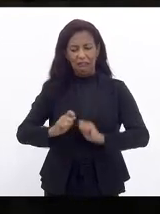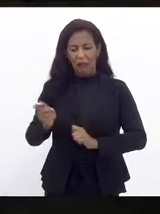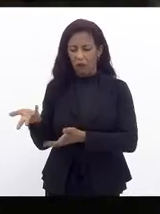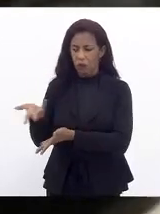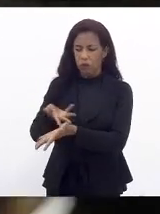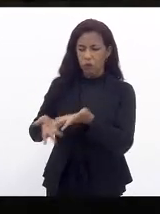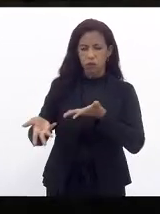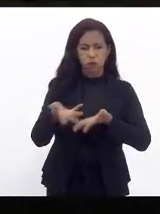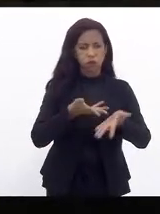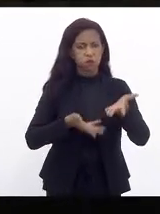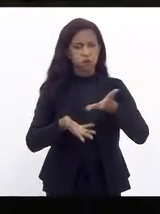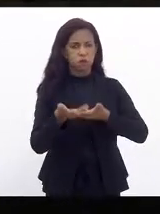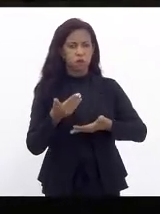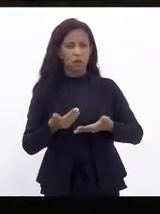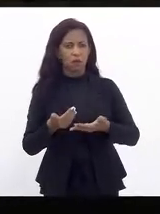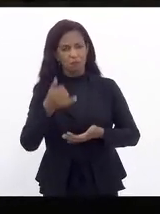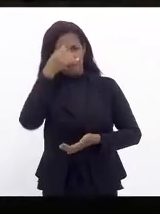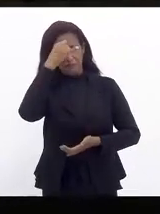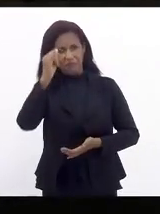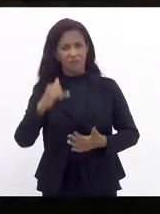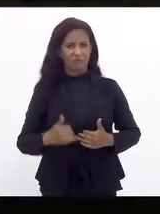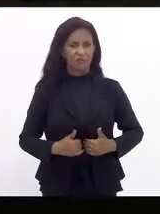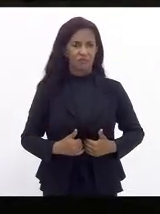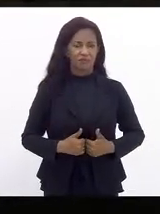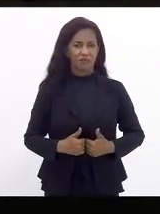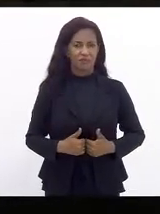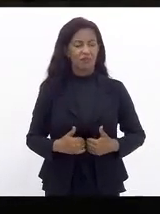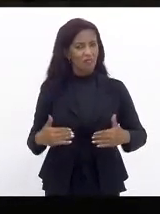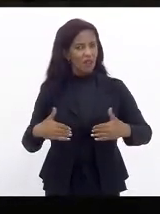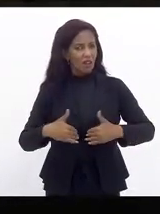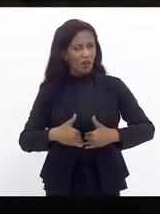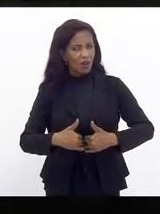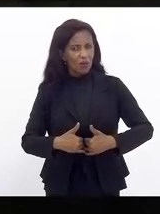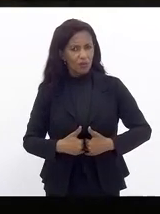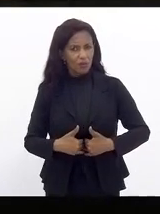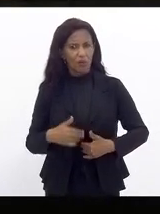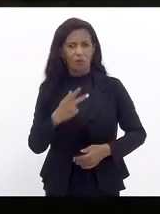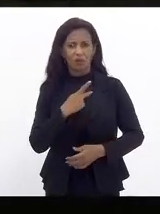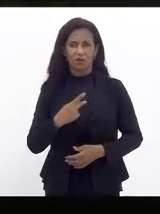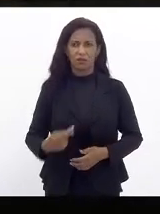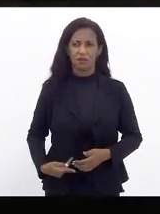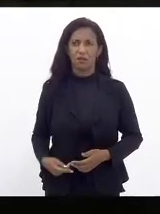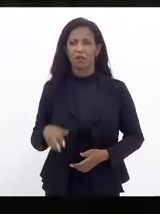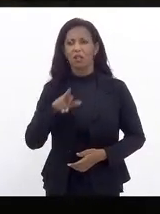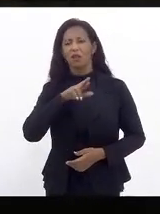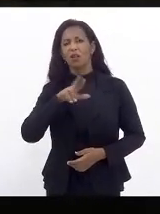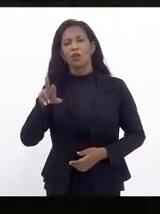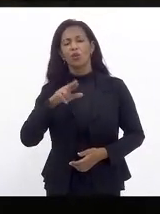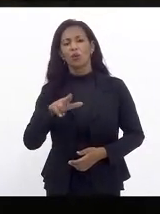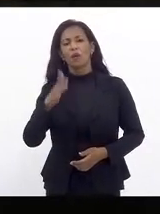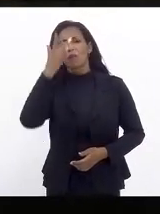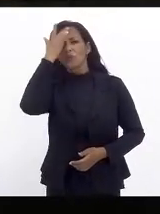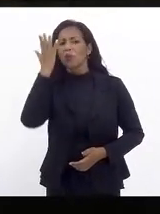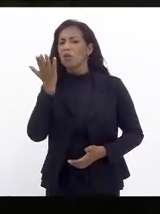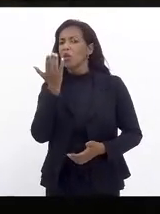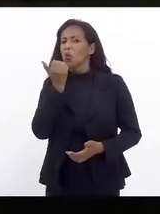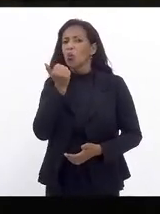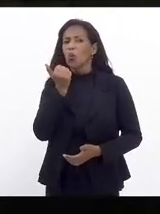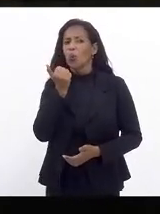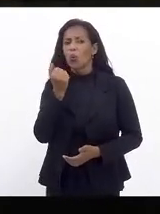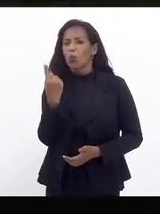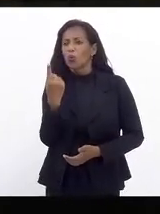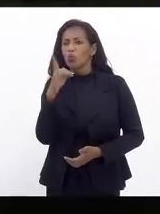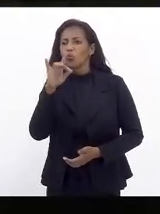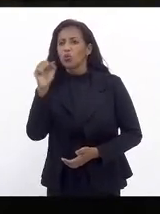suficiente, para enfrentar a fome. A fome, senhora presidenta, não é só quem não come apenas em